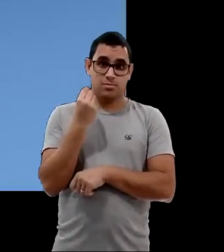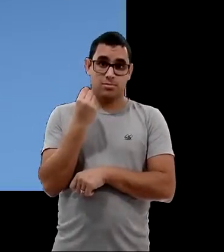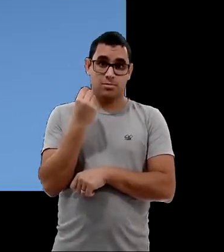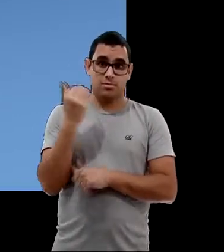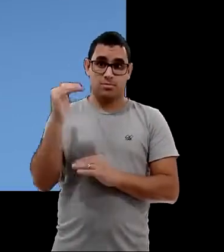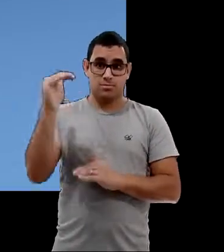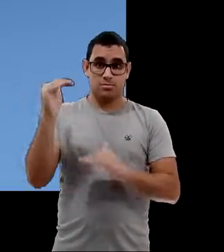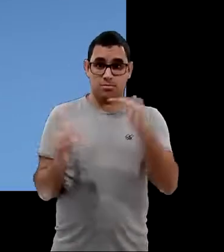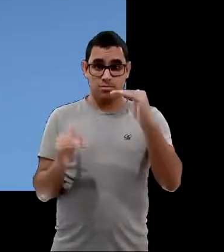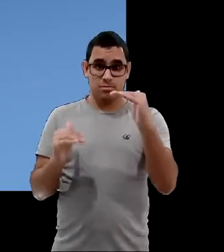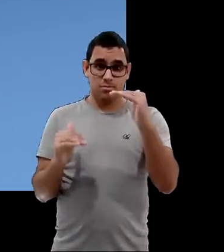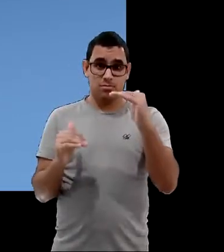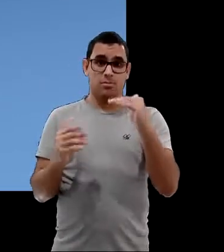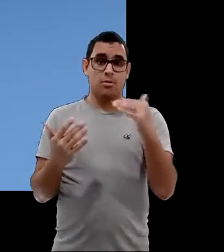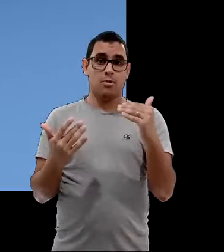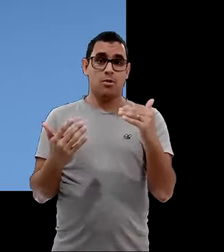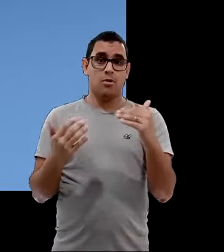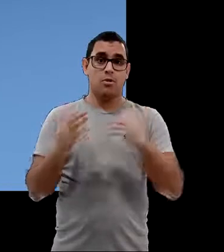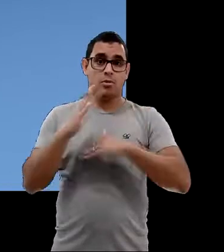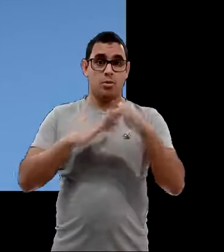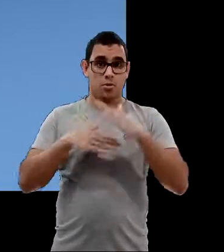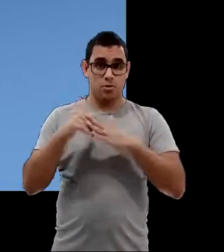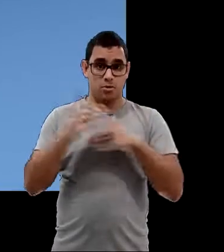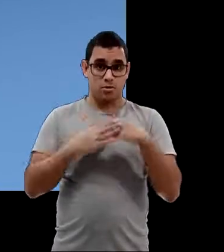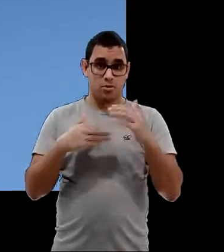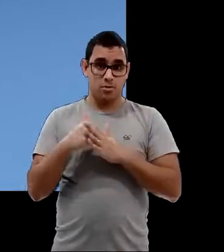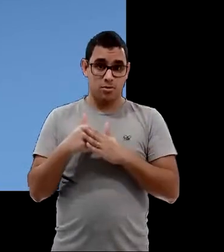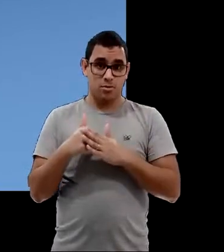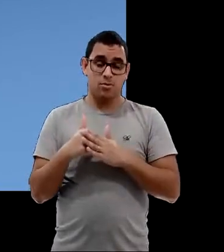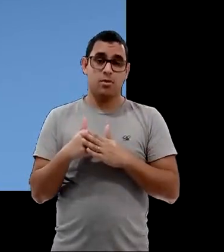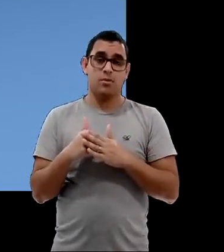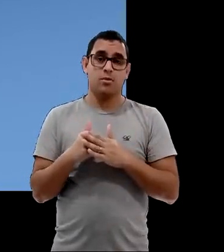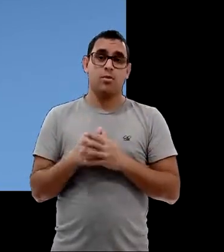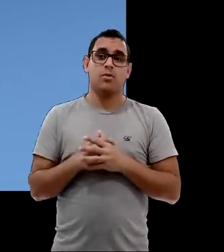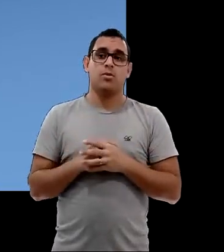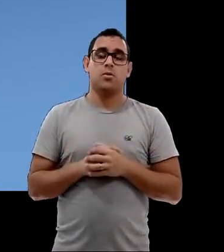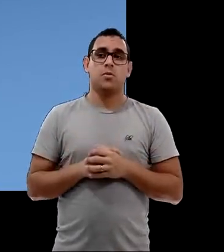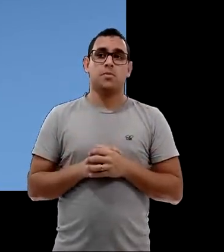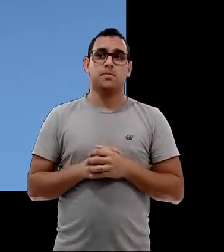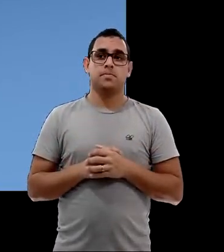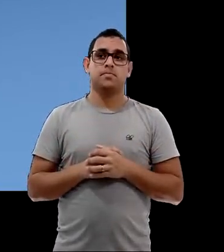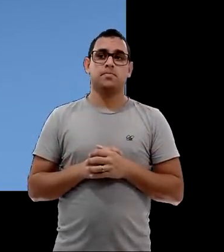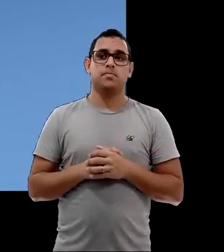essa desigualdade profissional em um momento